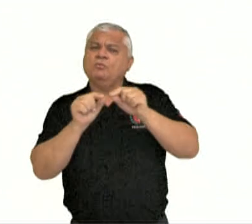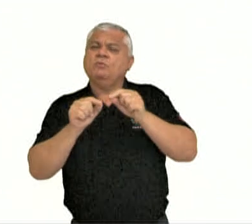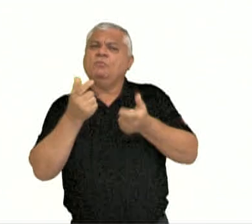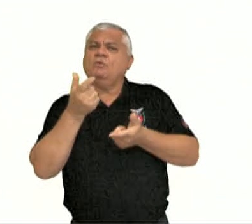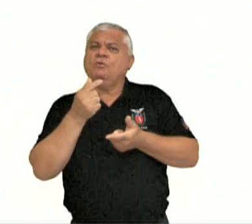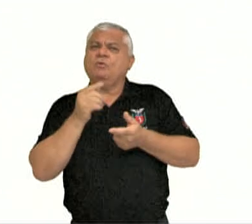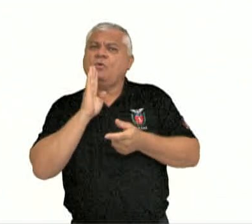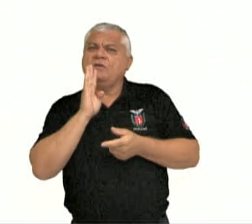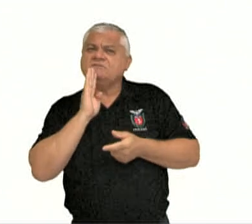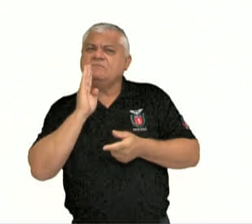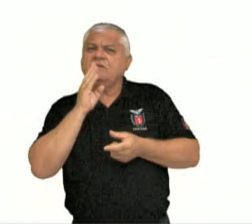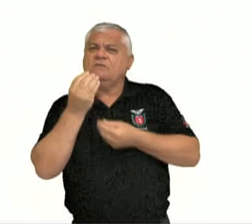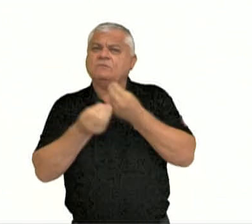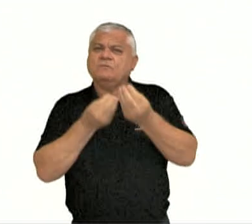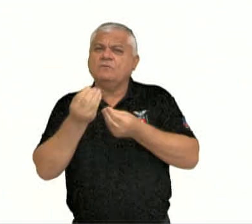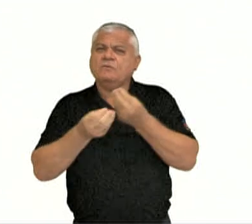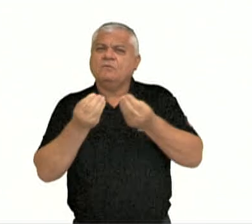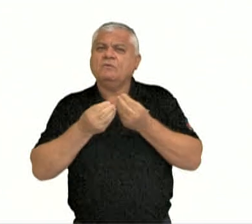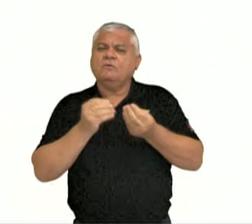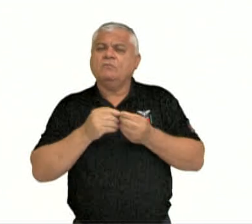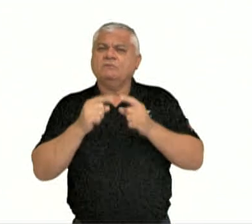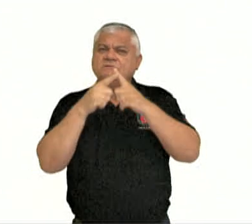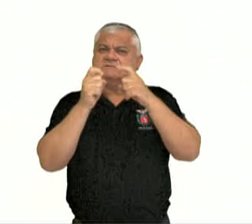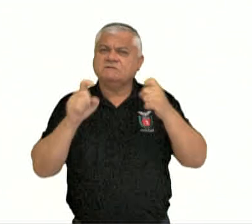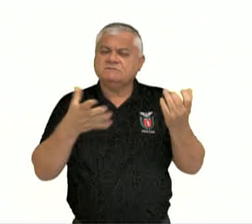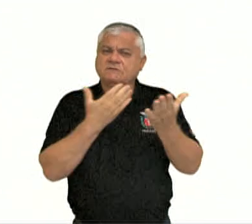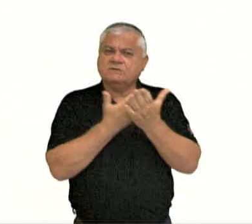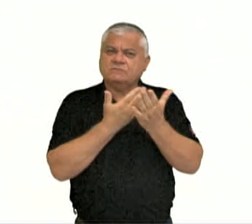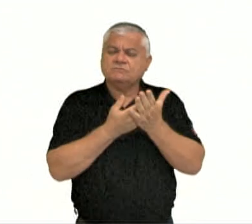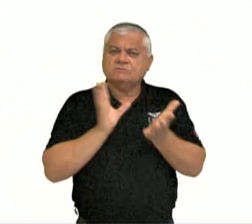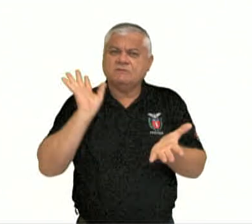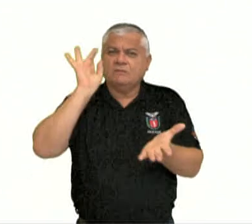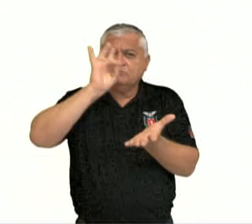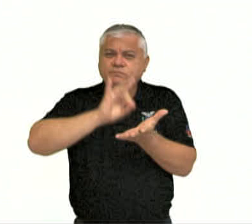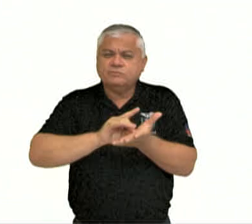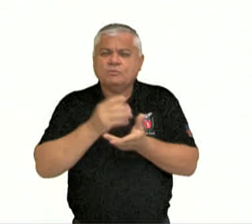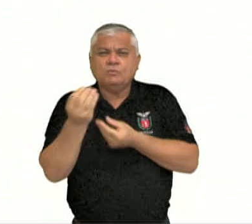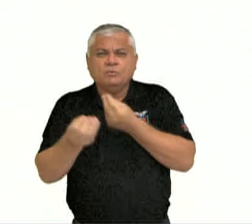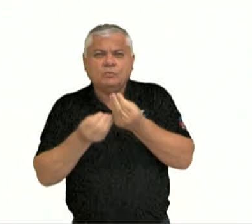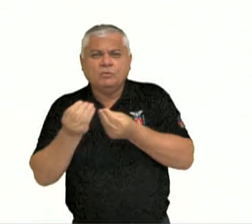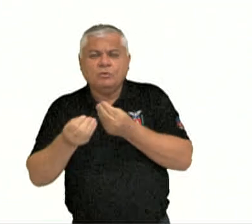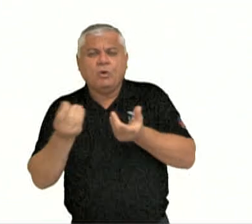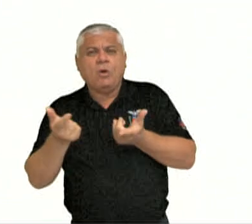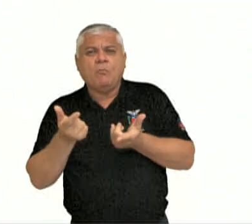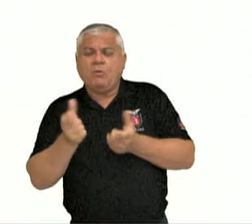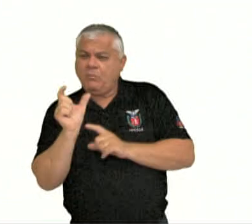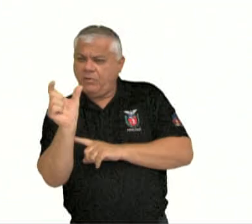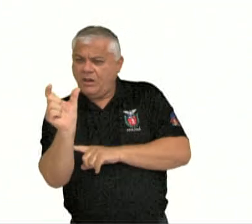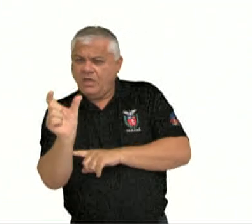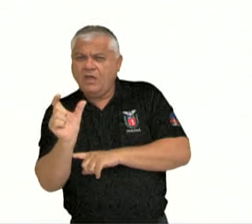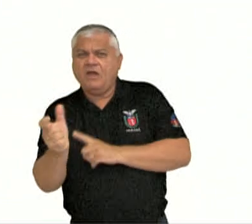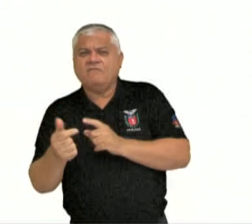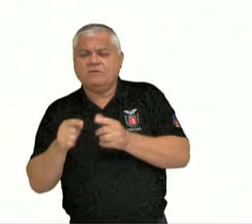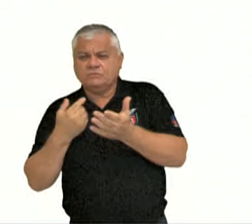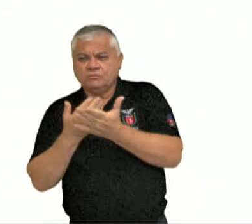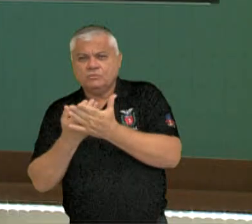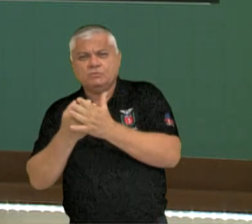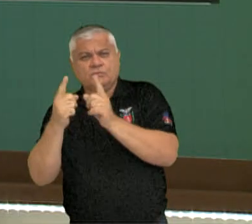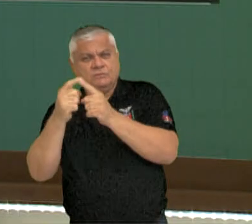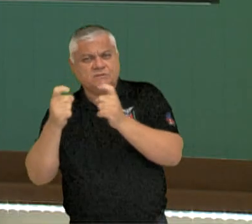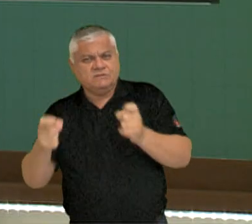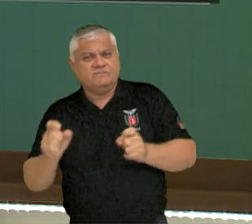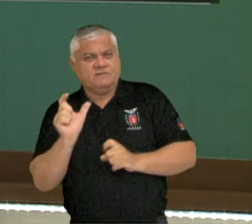a ciência e a realidade. Então, o estudo ali sobre como o conhecimento ele é produzido, um estudo científico.